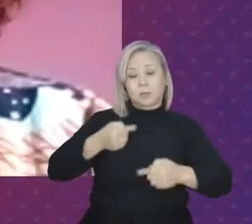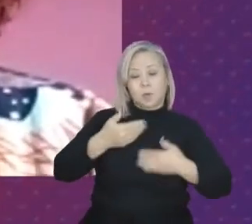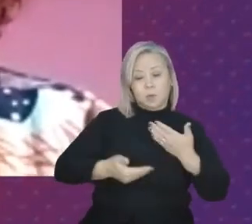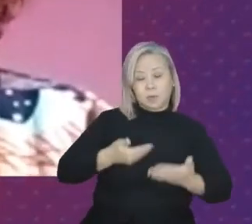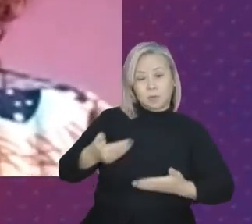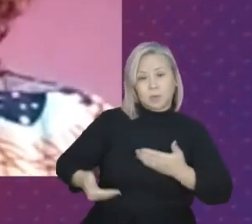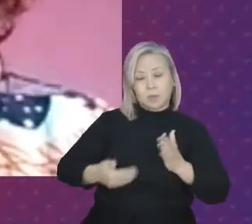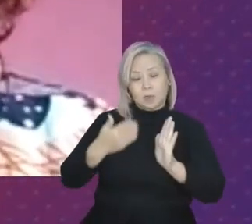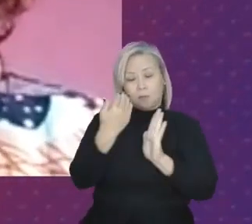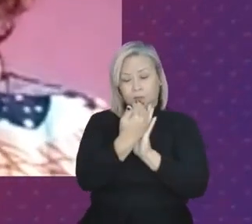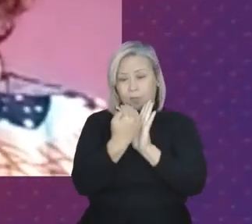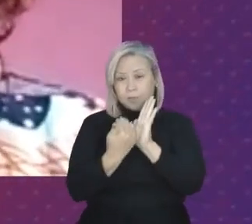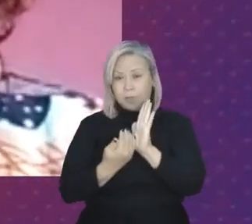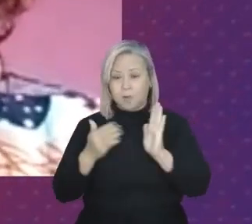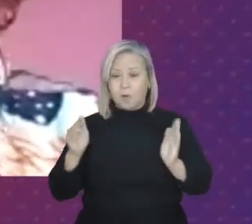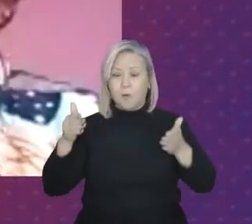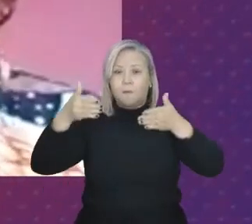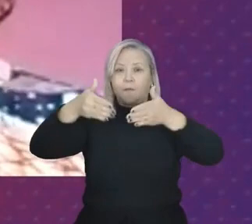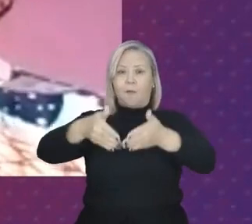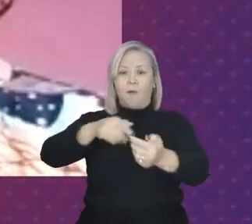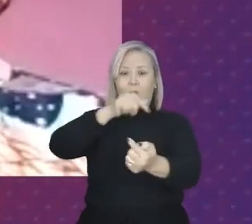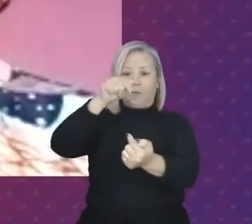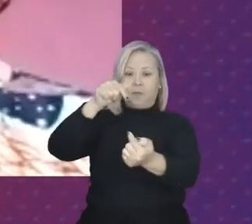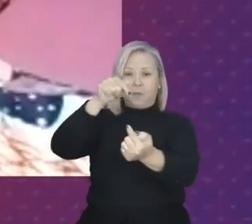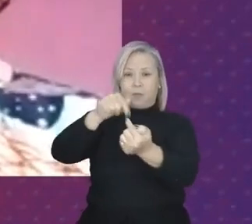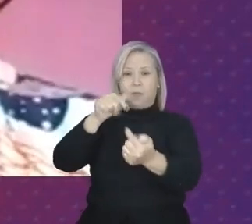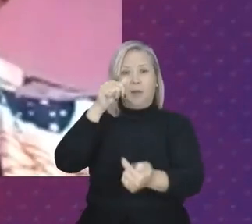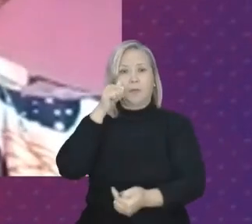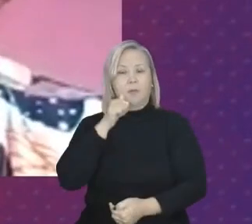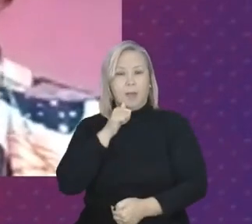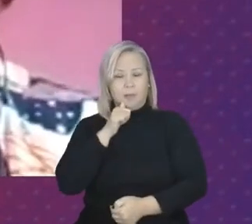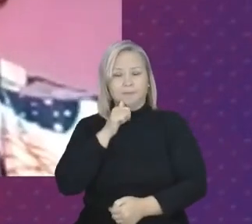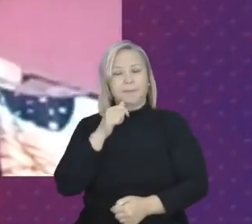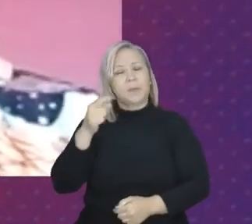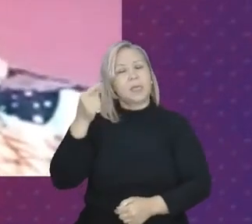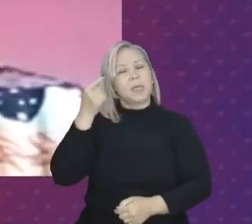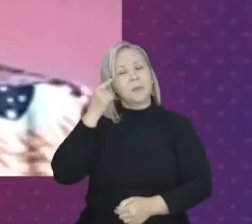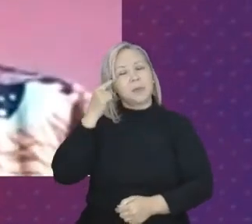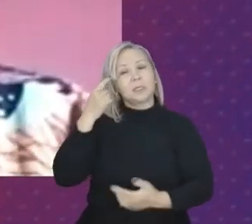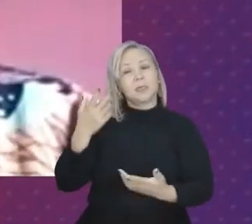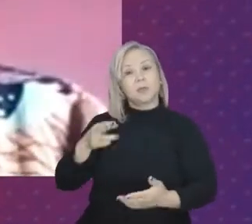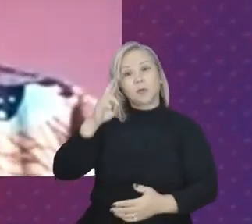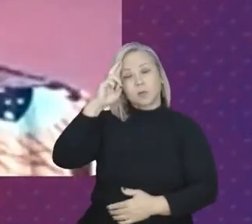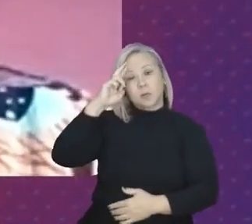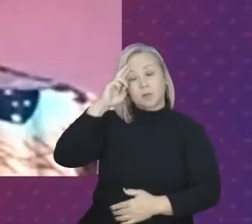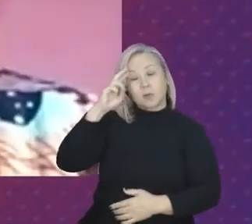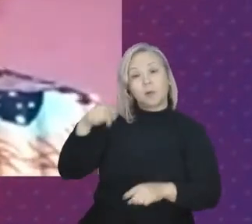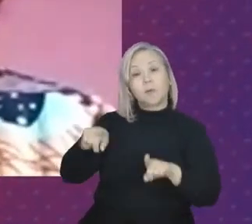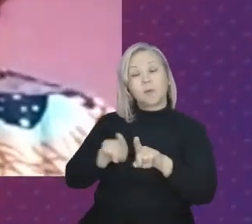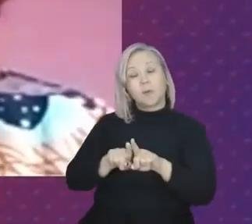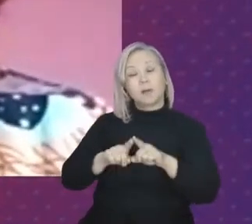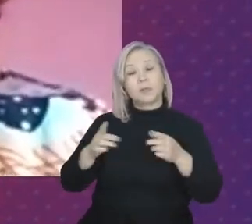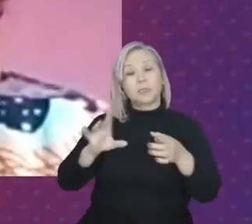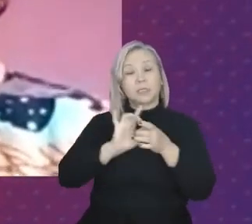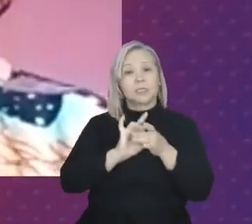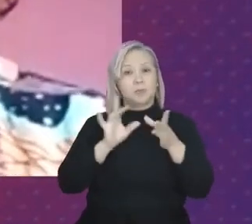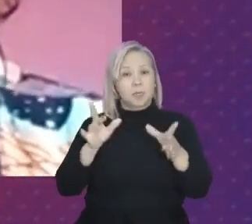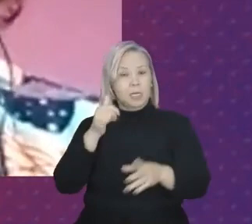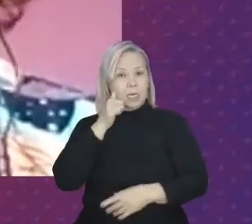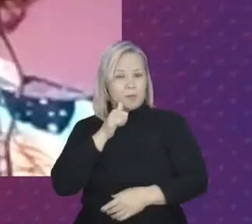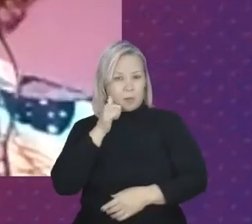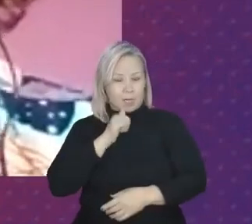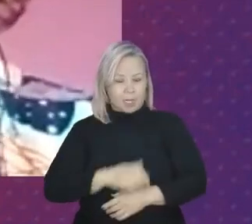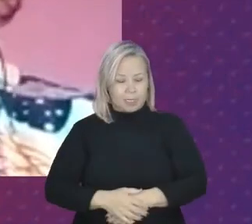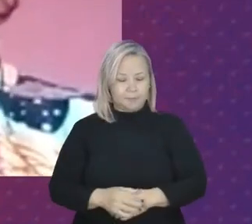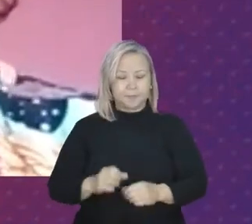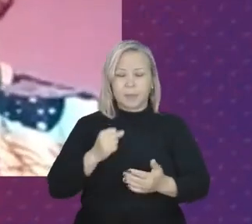programas com foco na mulher. E aí pensando não só a tutela, mas a sua autonomia. Então, se a gente parar para pensar o